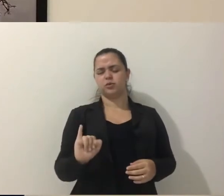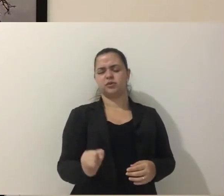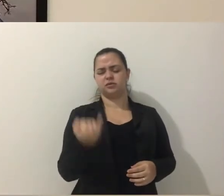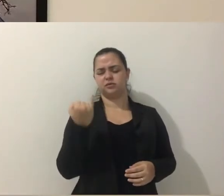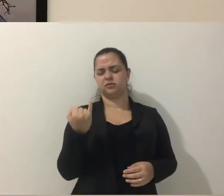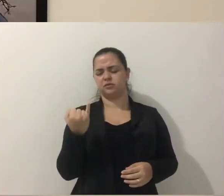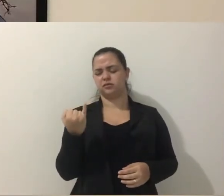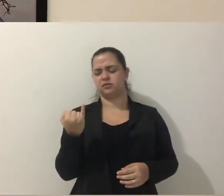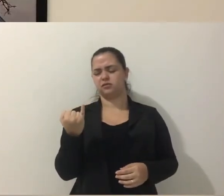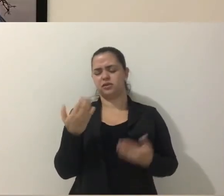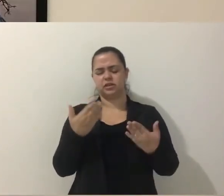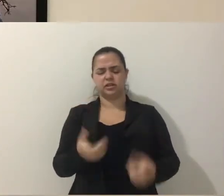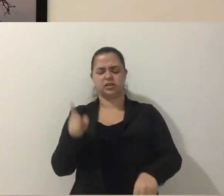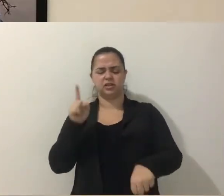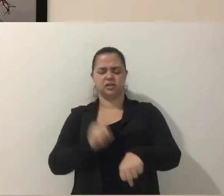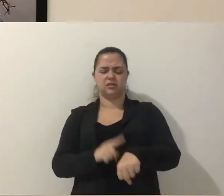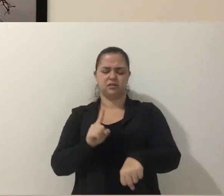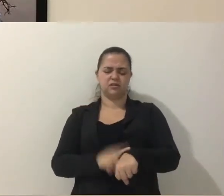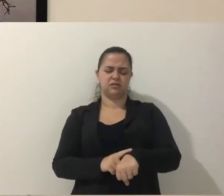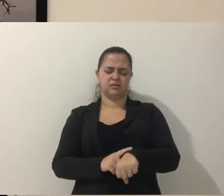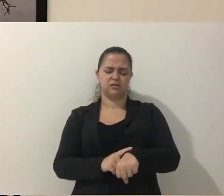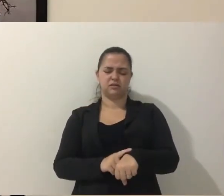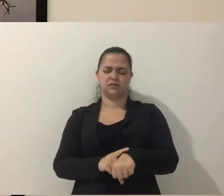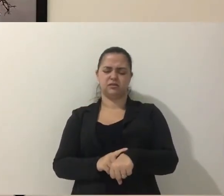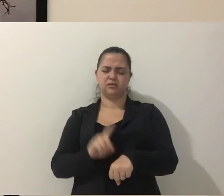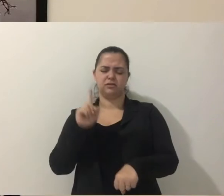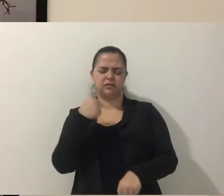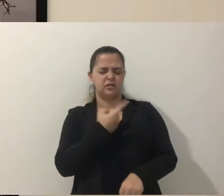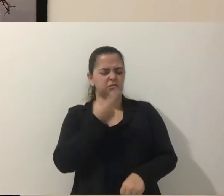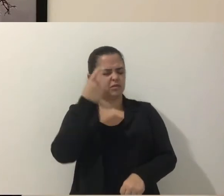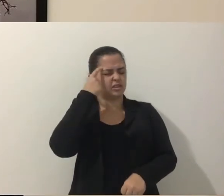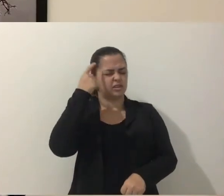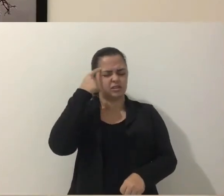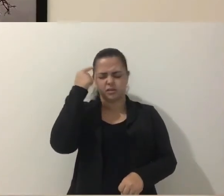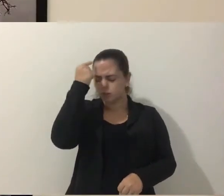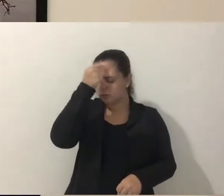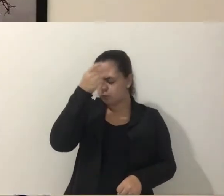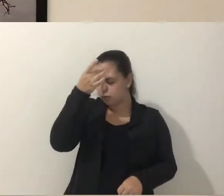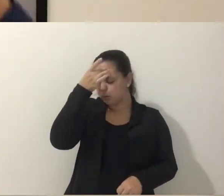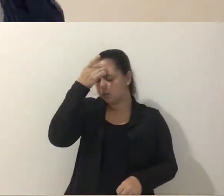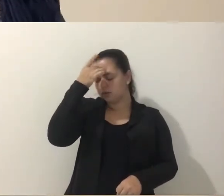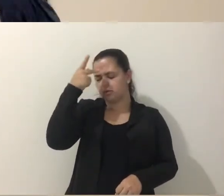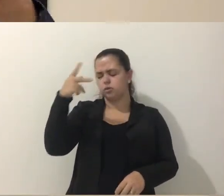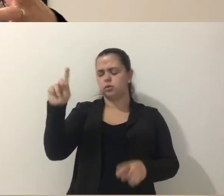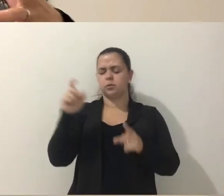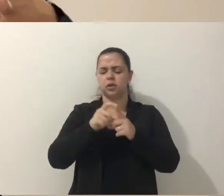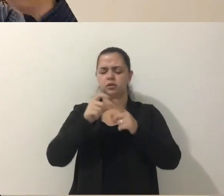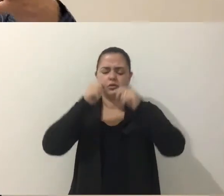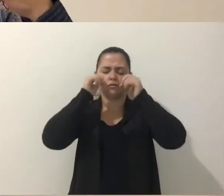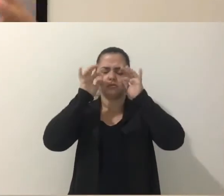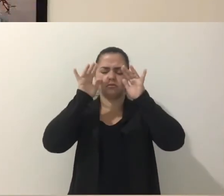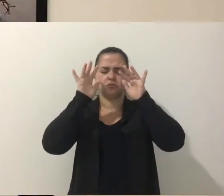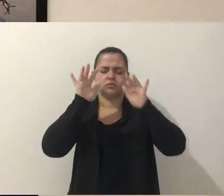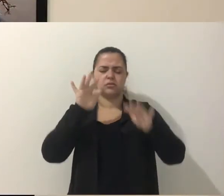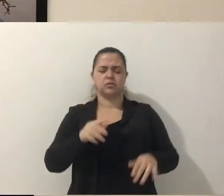momento em que pensamos, meditamos, refletimos sobre a Tua palavra. Nos abençoa, Pai, abençoa a Tua igreja, abençoa o